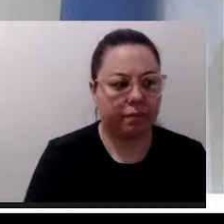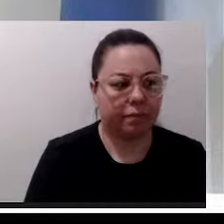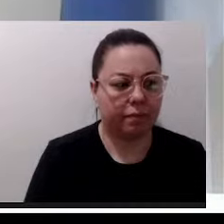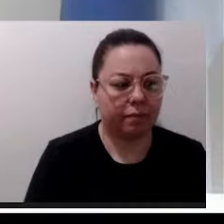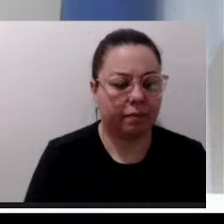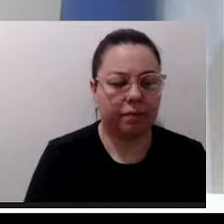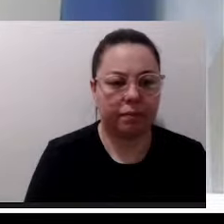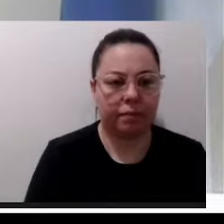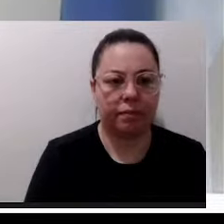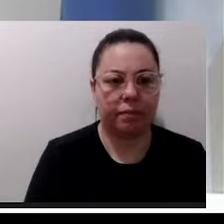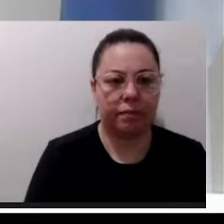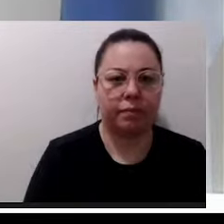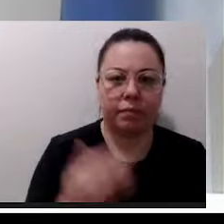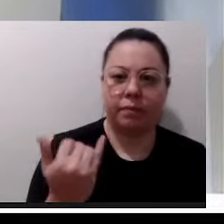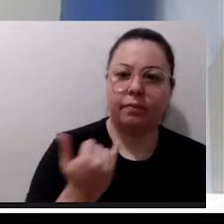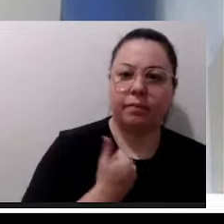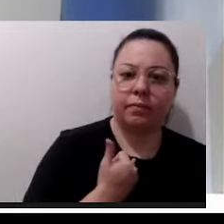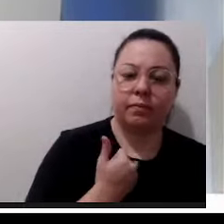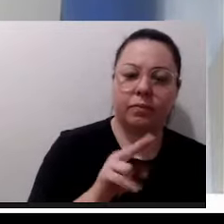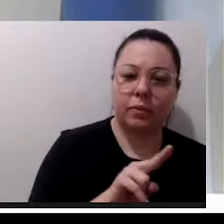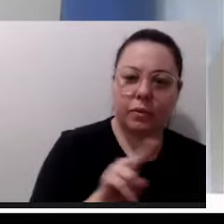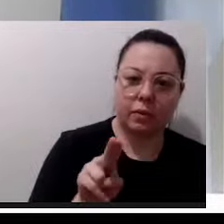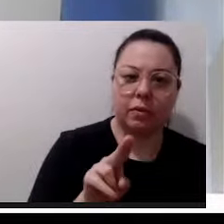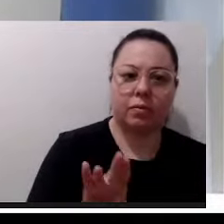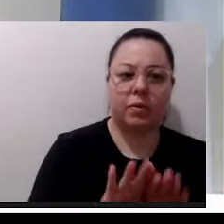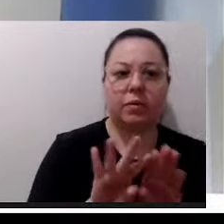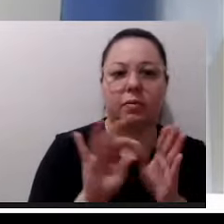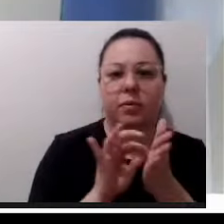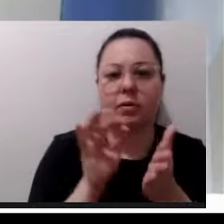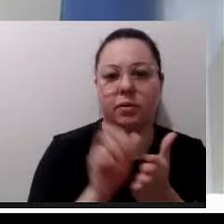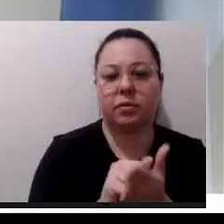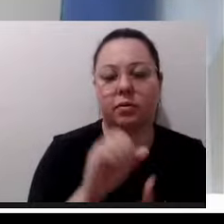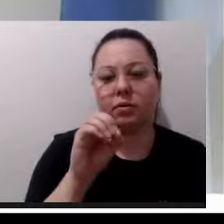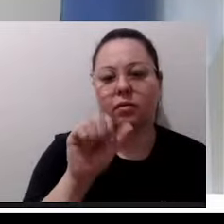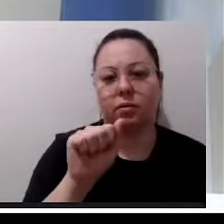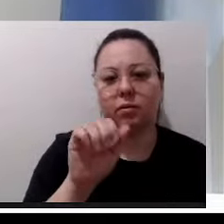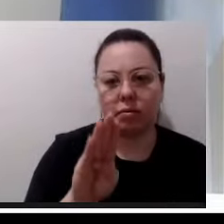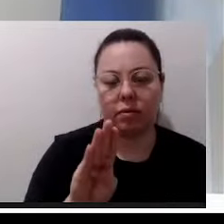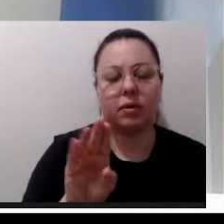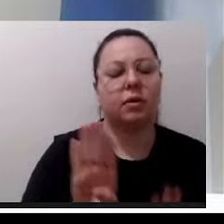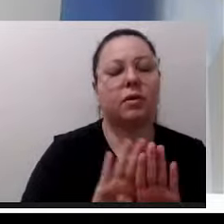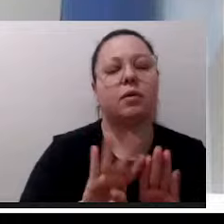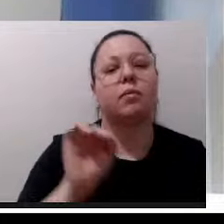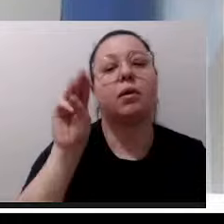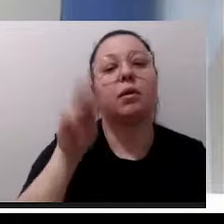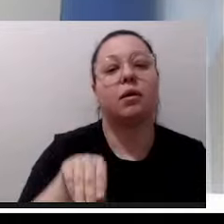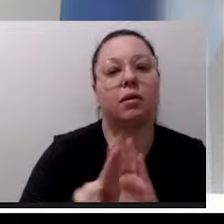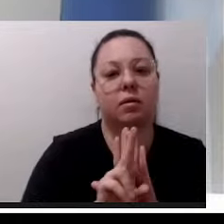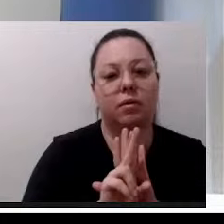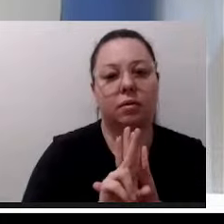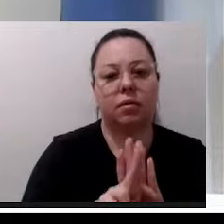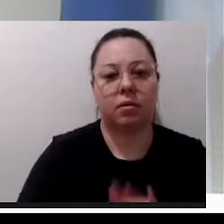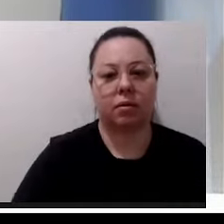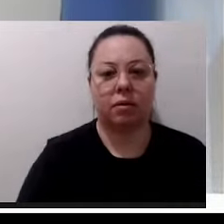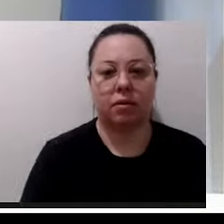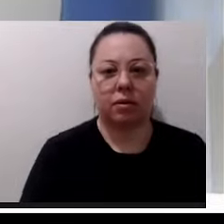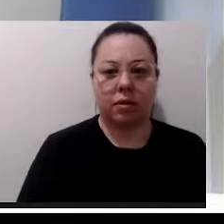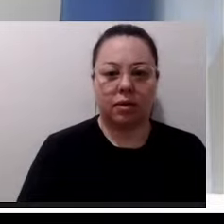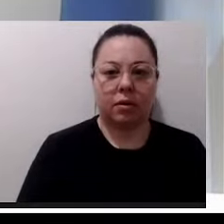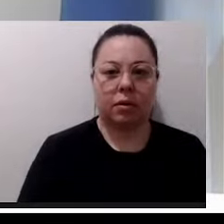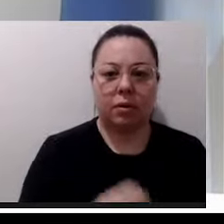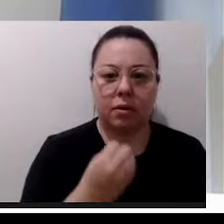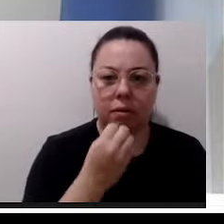Informe o nome, número de inscrição na OAB e a parte que representa. Bom dia,